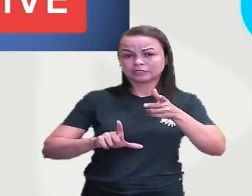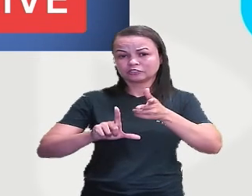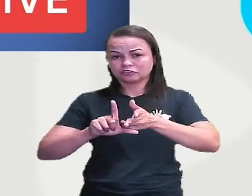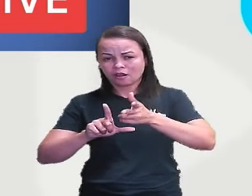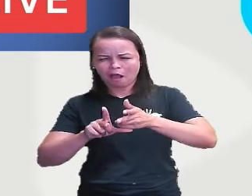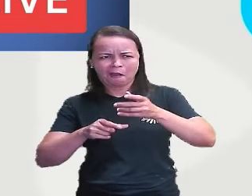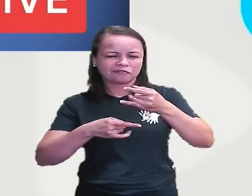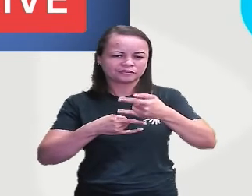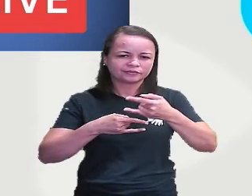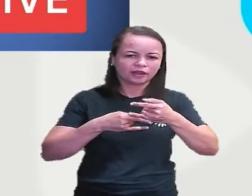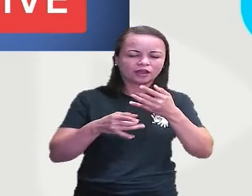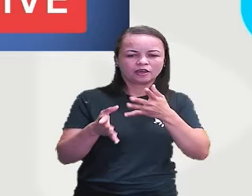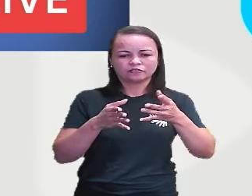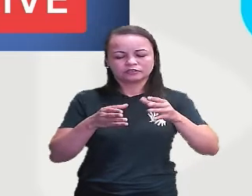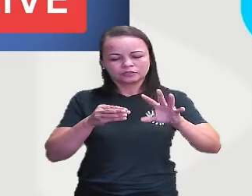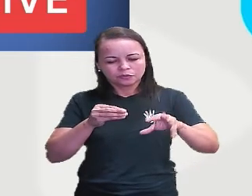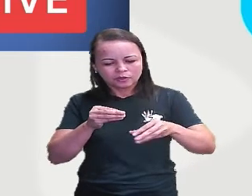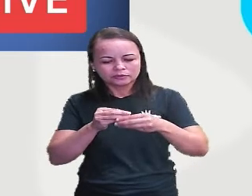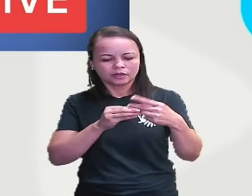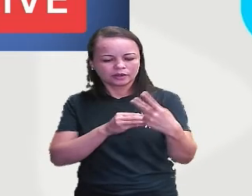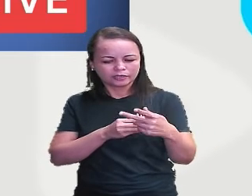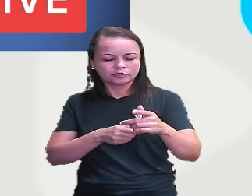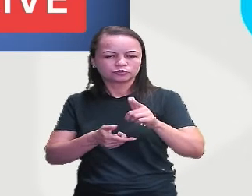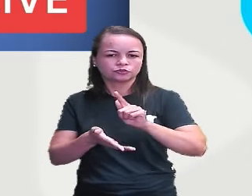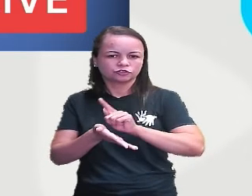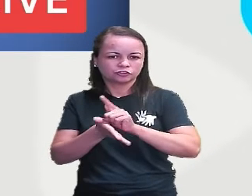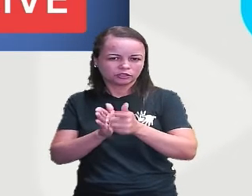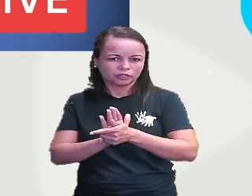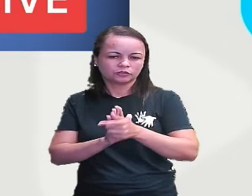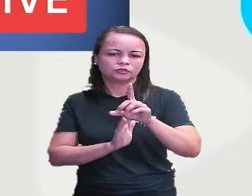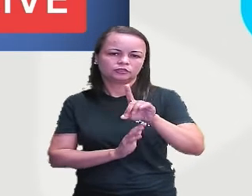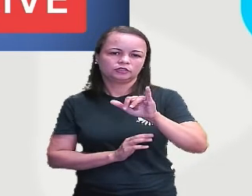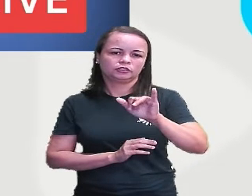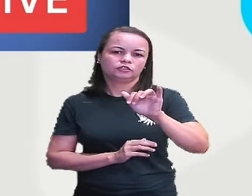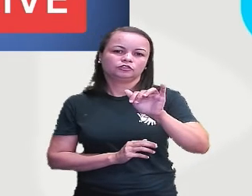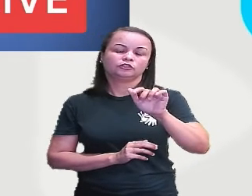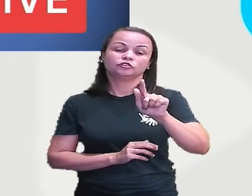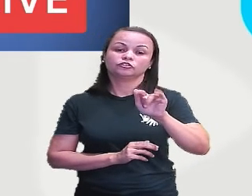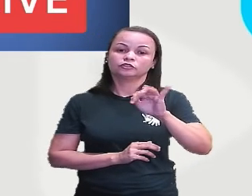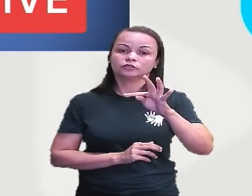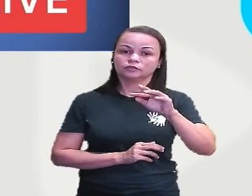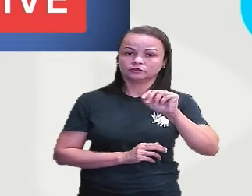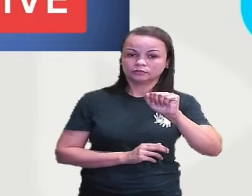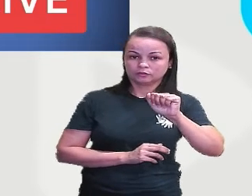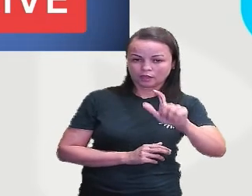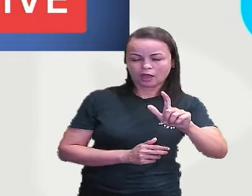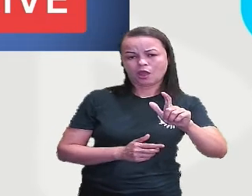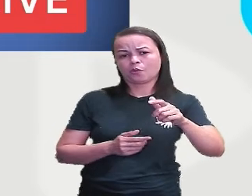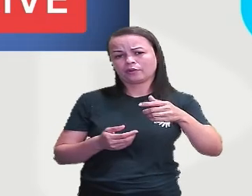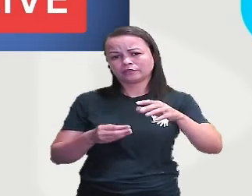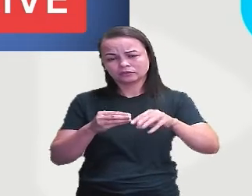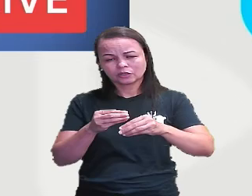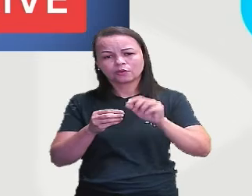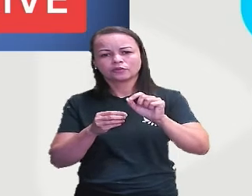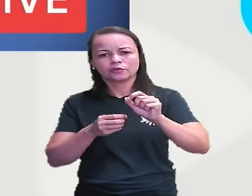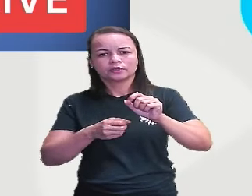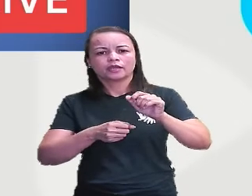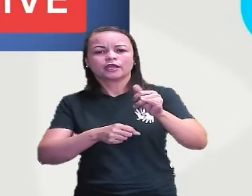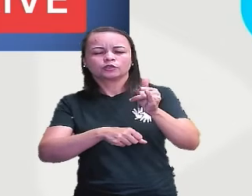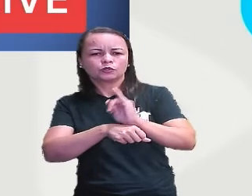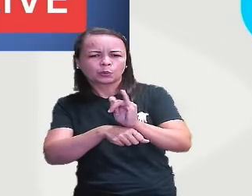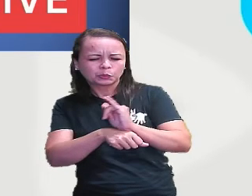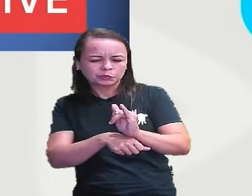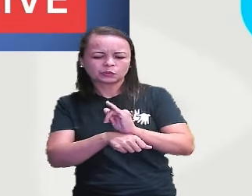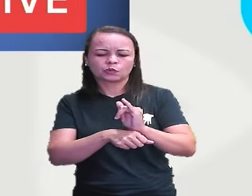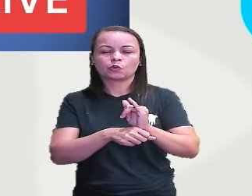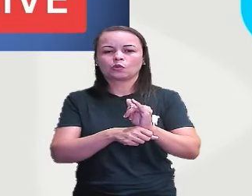se enquadram aí no gênero digital. Então, a live ela pode acontecer pelo YouTube, né? Pelo Facebook e muito mais pelo